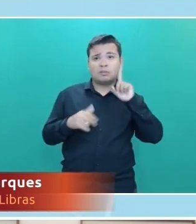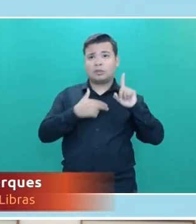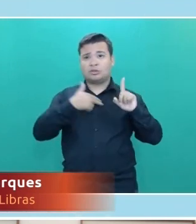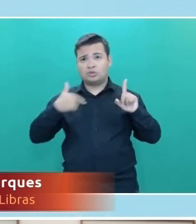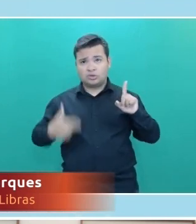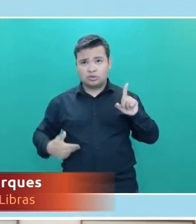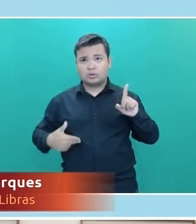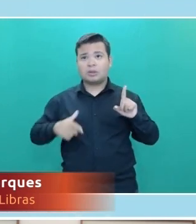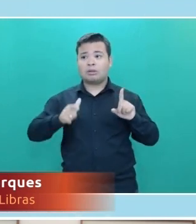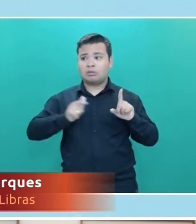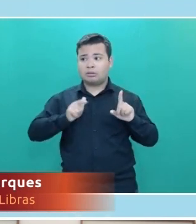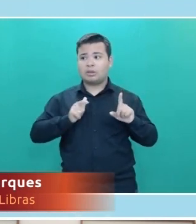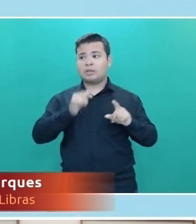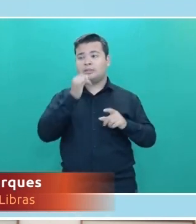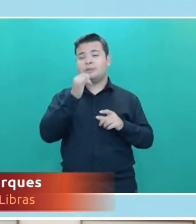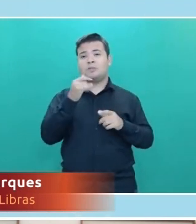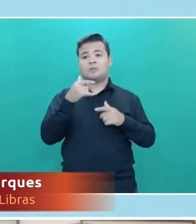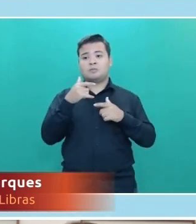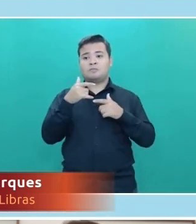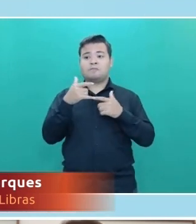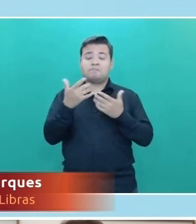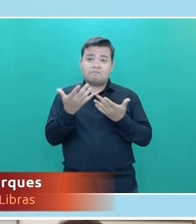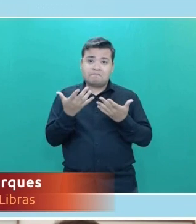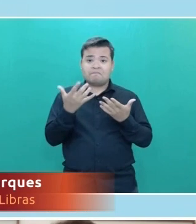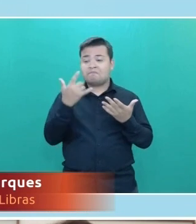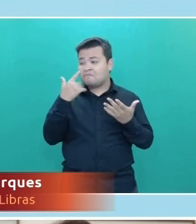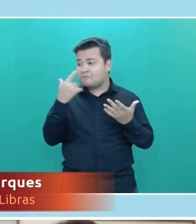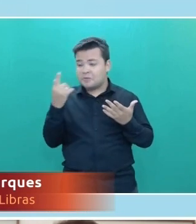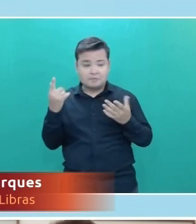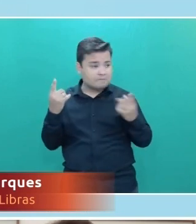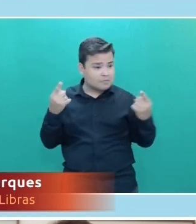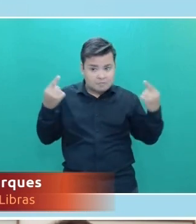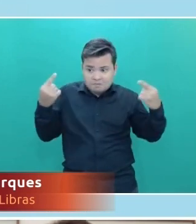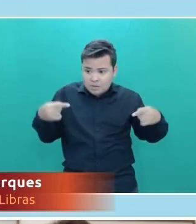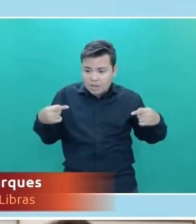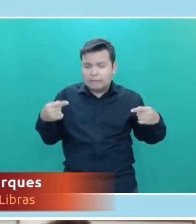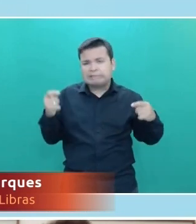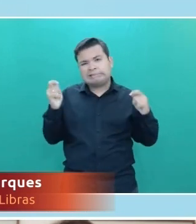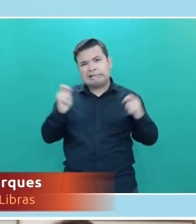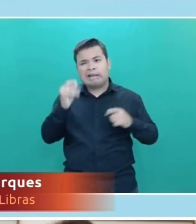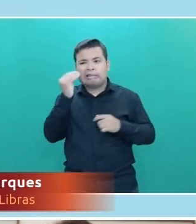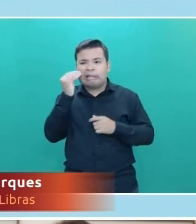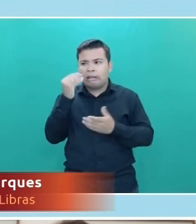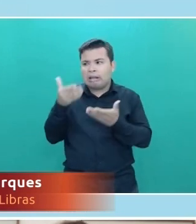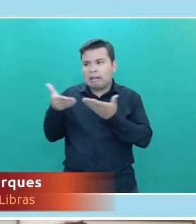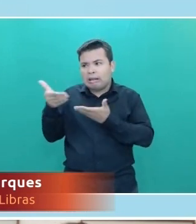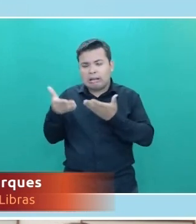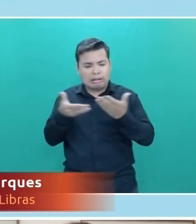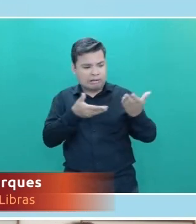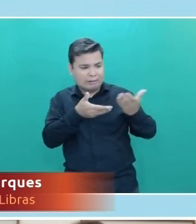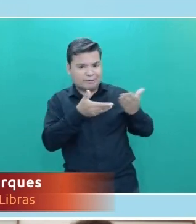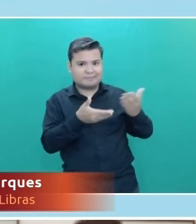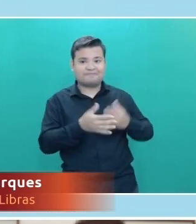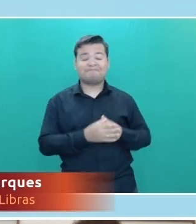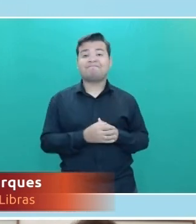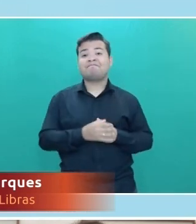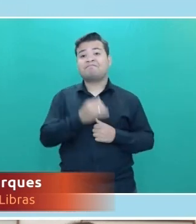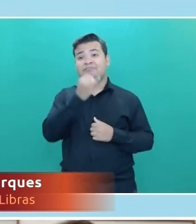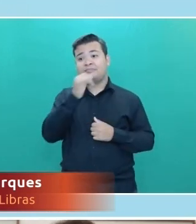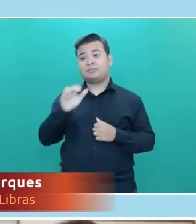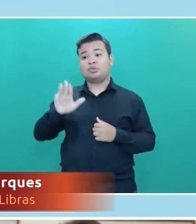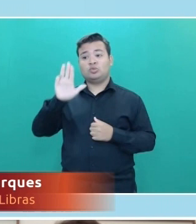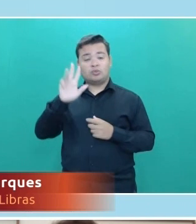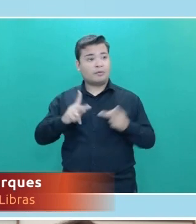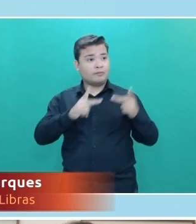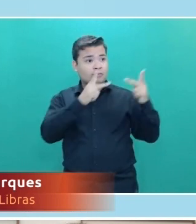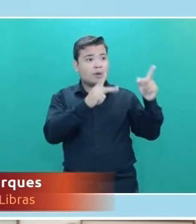disputa bélica, os países veem uma oportunidade de barganhar, que foi o que o Lula fez. Visitou os Estados Unidos,